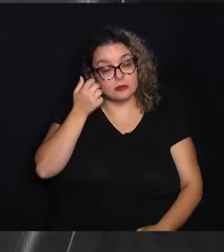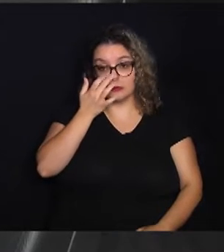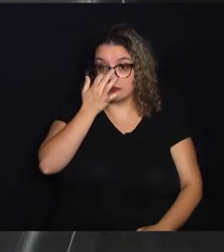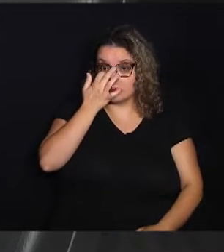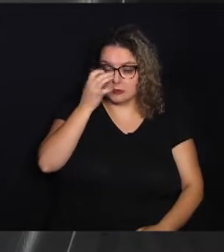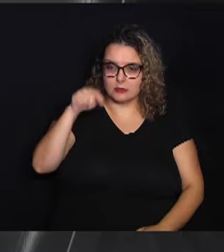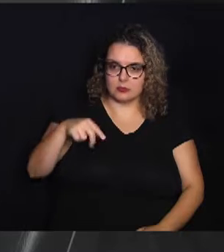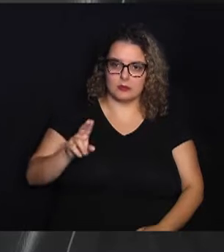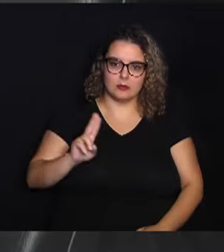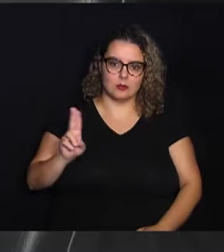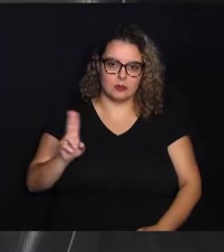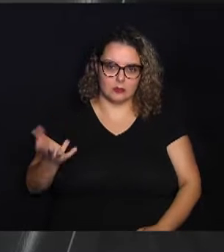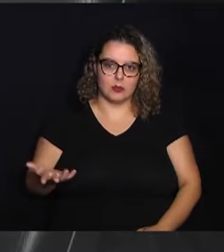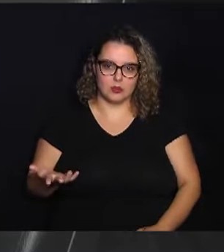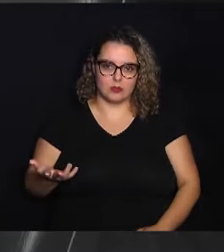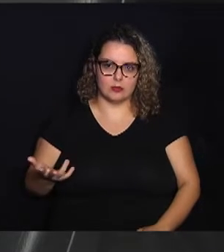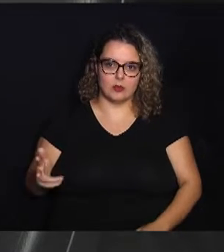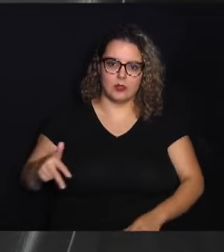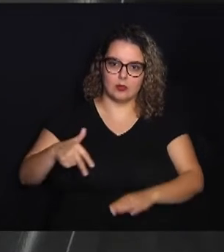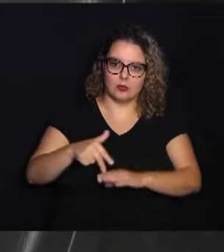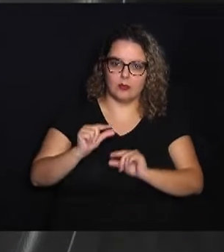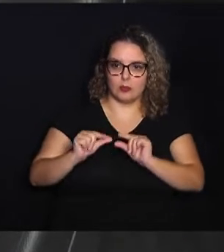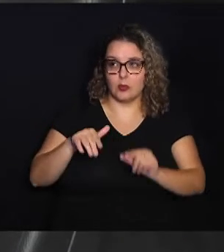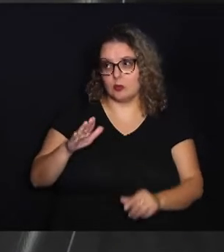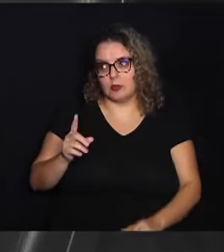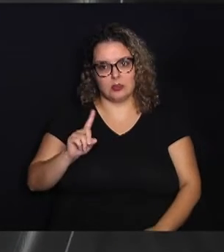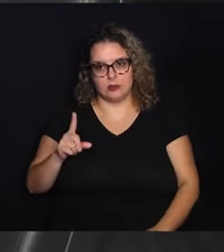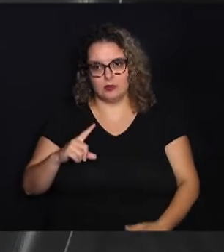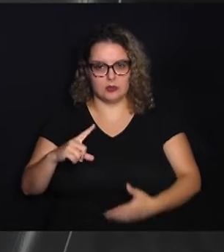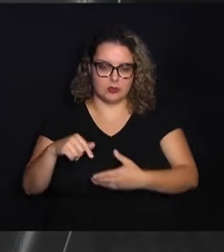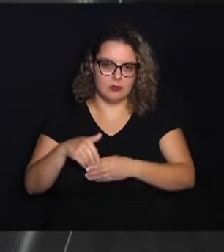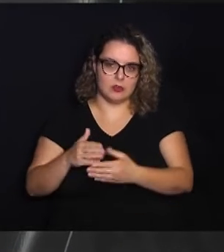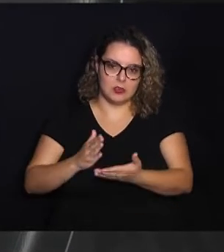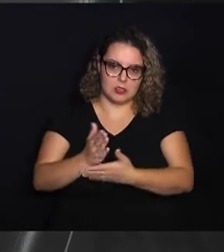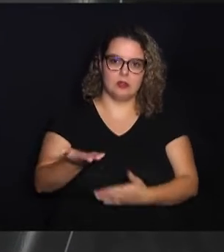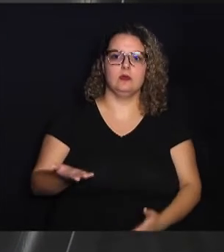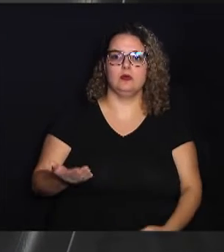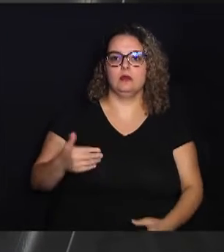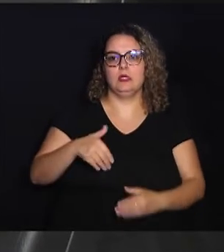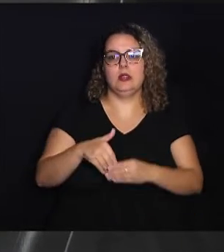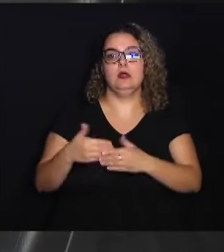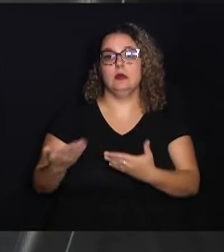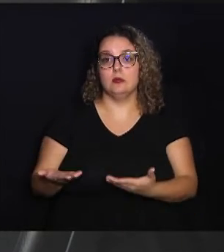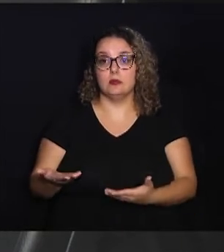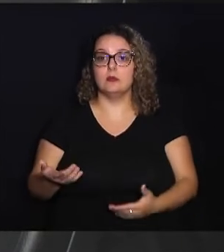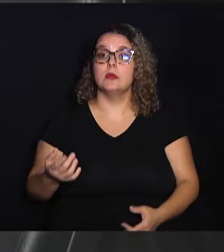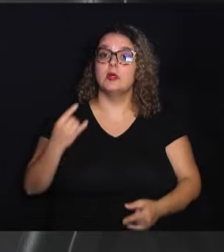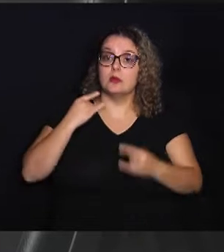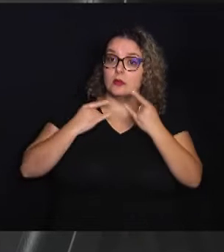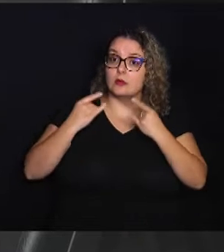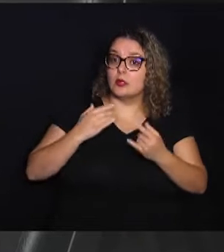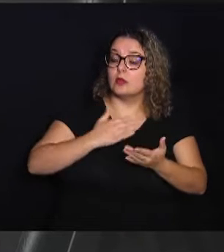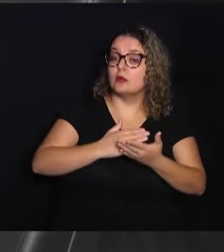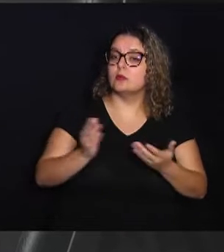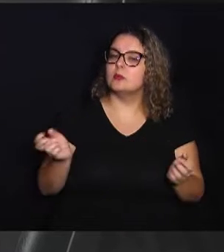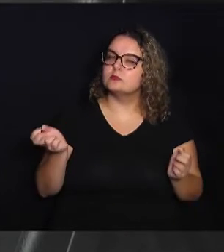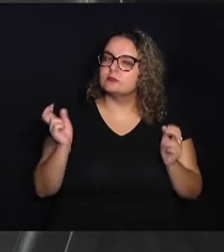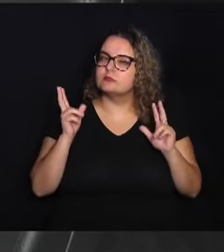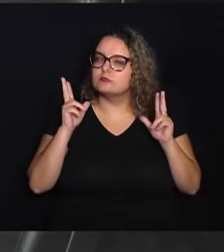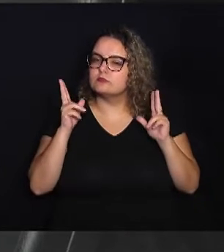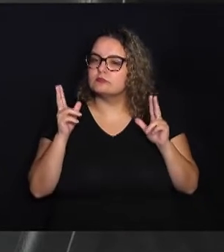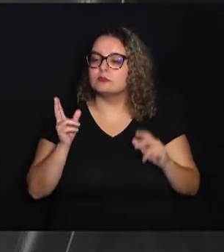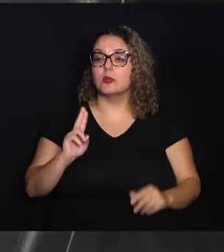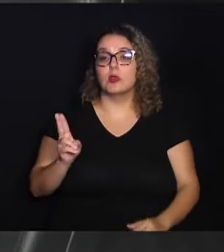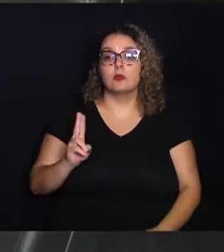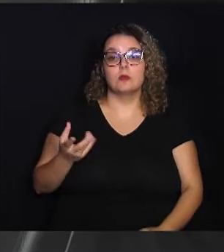o meu nome acabou aparecendo um pouco mais. Eu não fui eleito, obviamente, com essa votação, mas foi interessante porque começou a despertar o meu